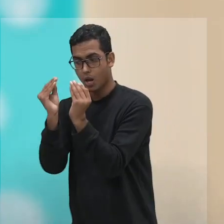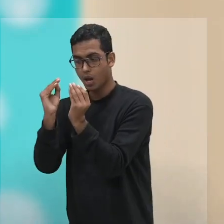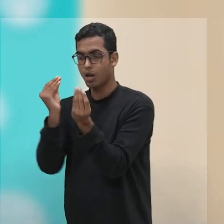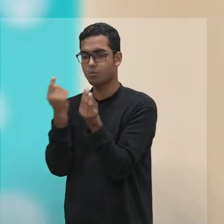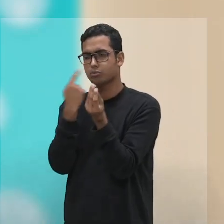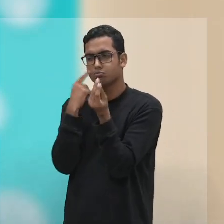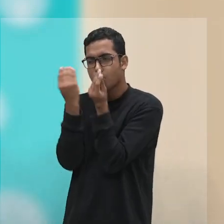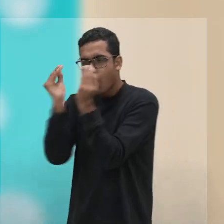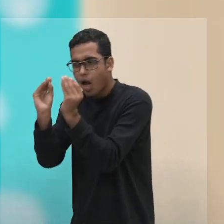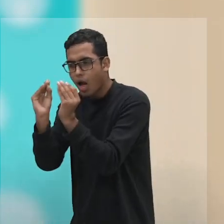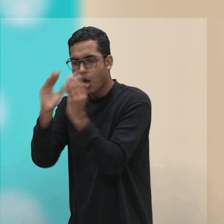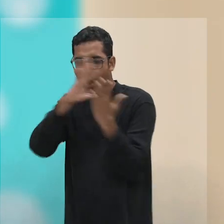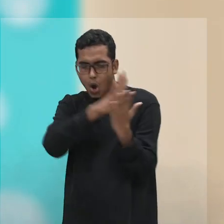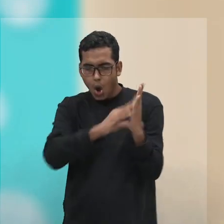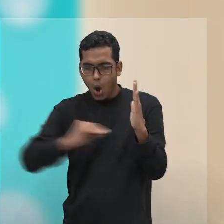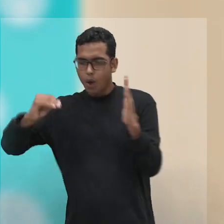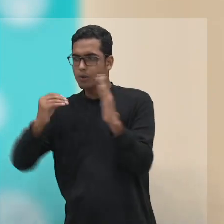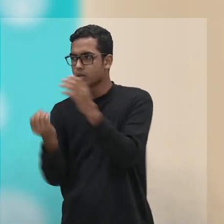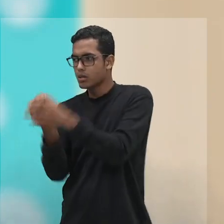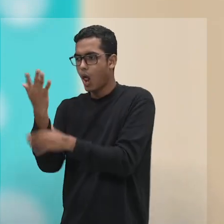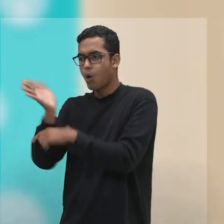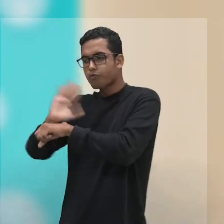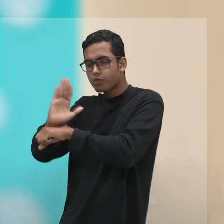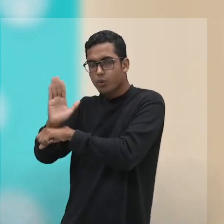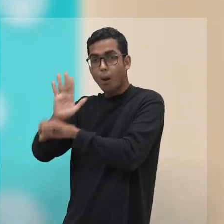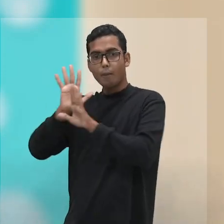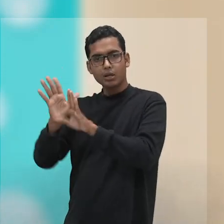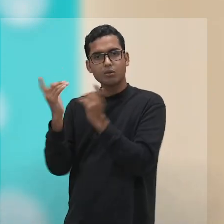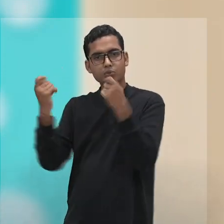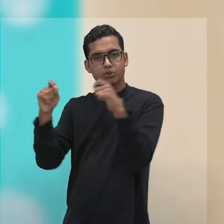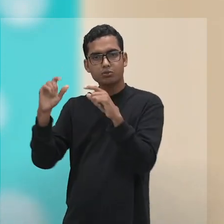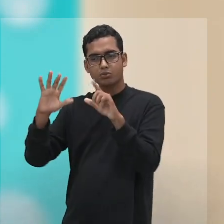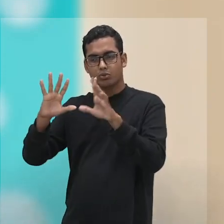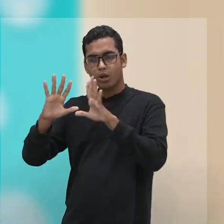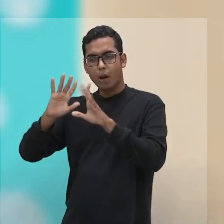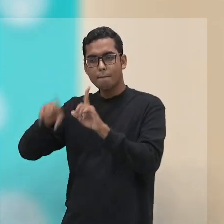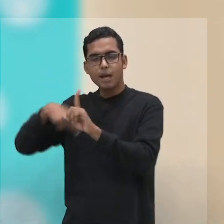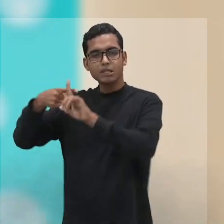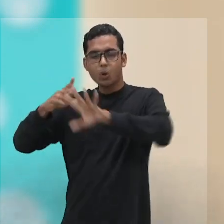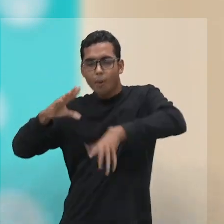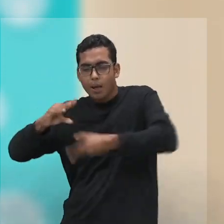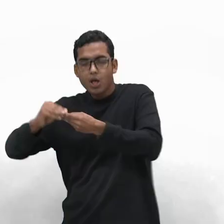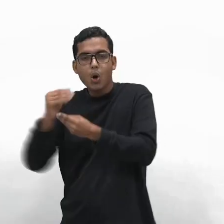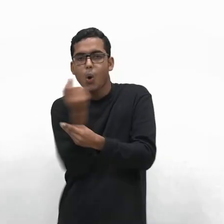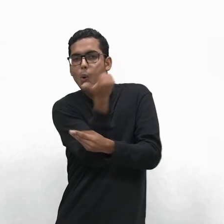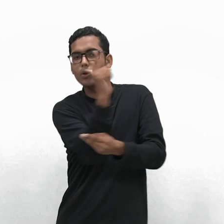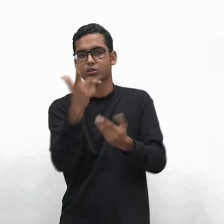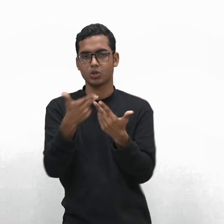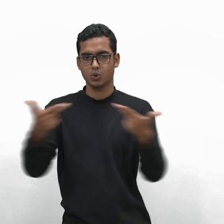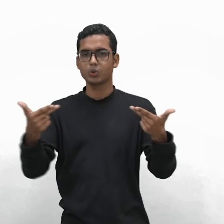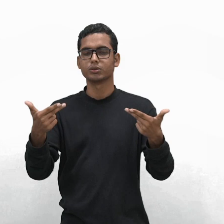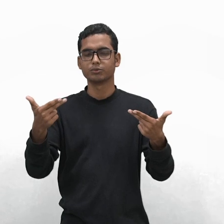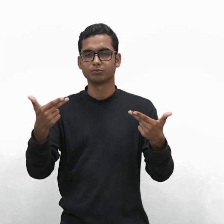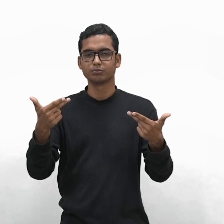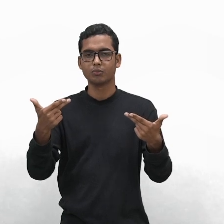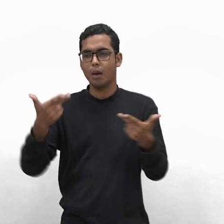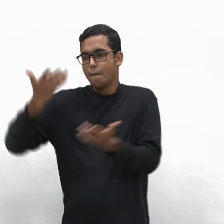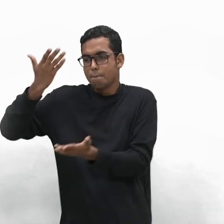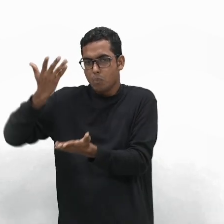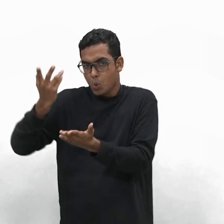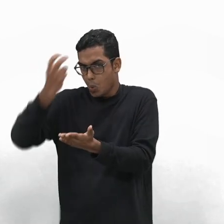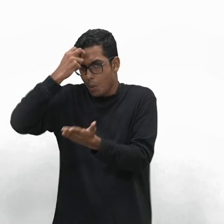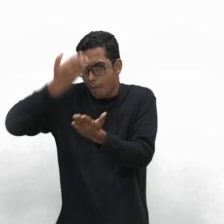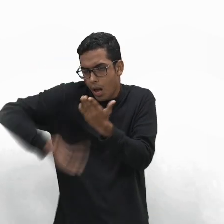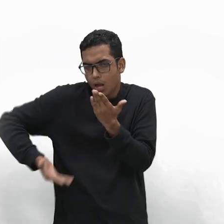estar associados à minha cultura. Então, o que é isso? É uma abordagem multicultural. Vamos ver? Então, busca romper